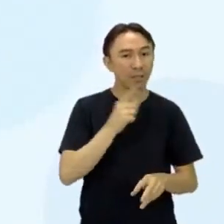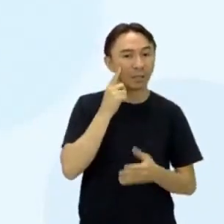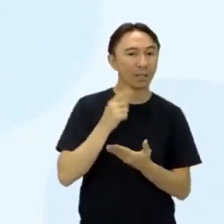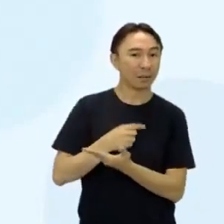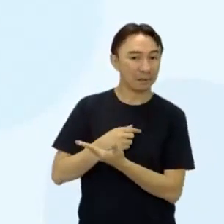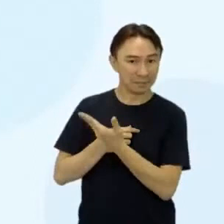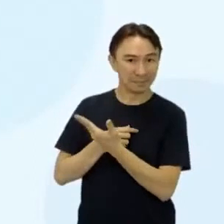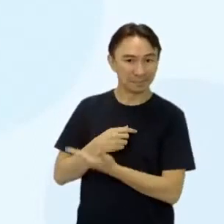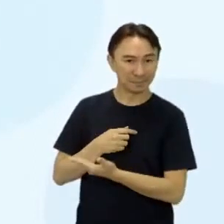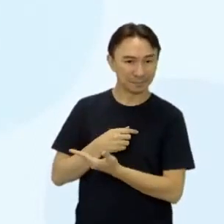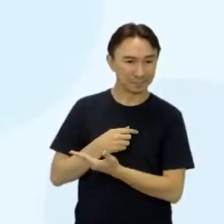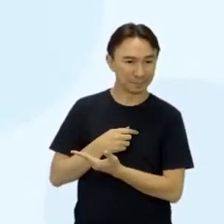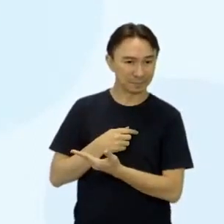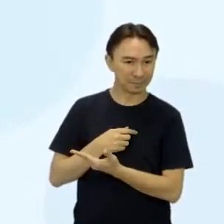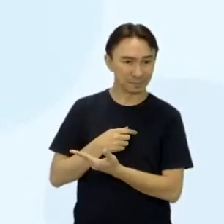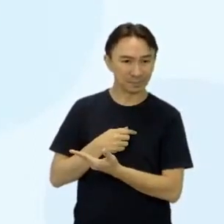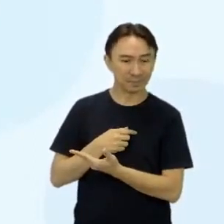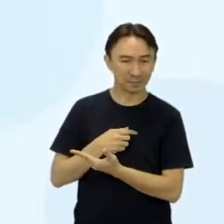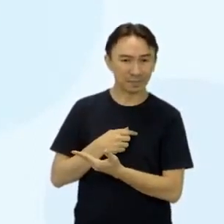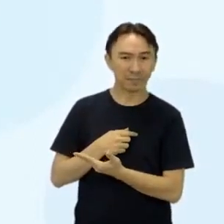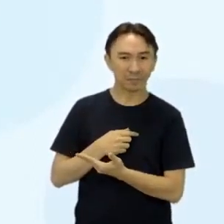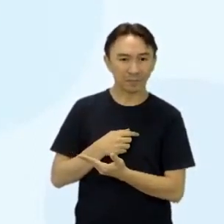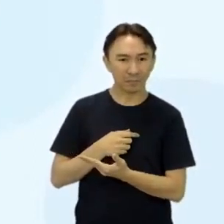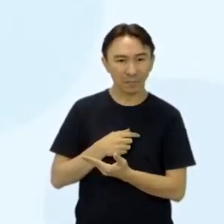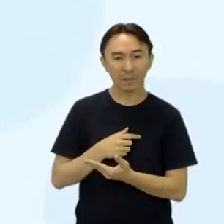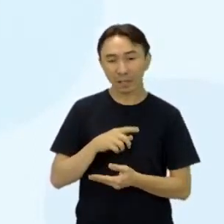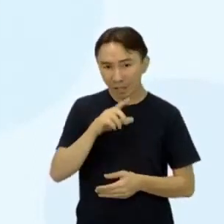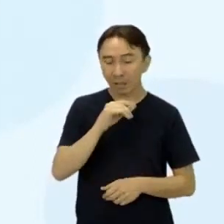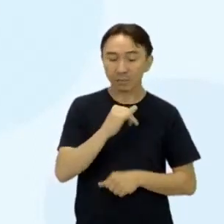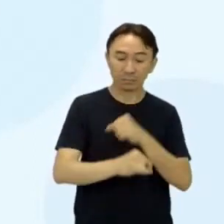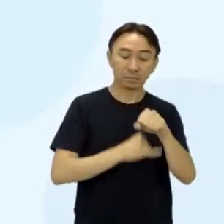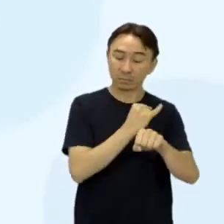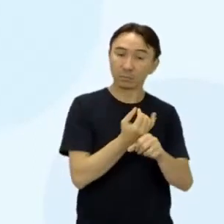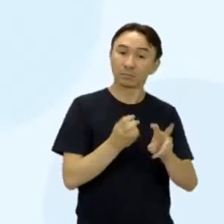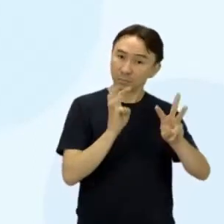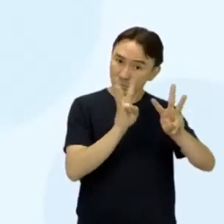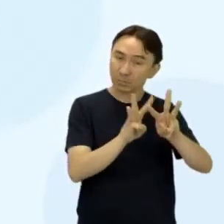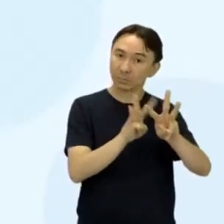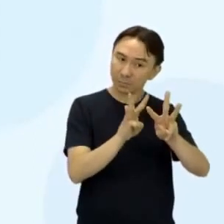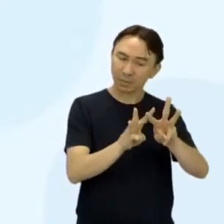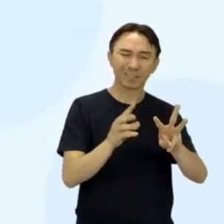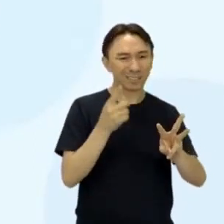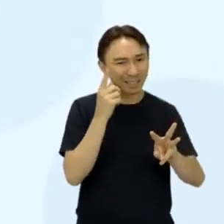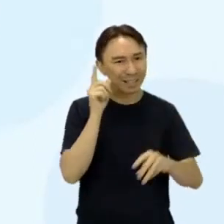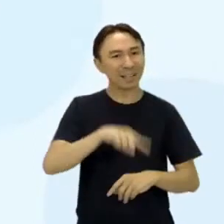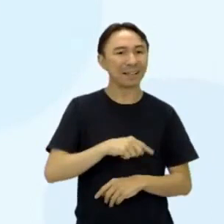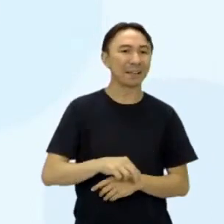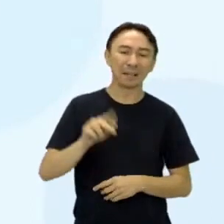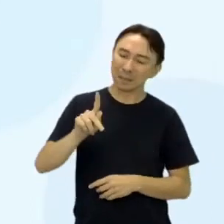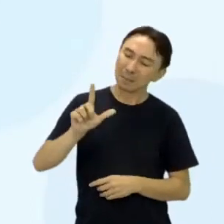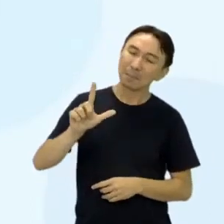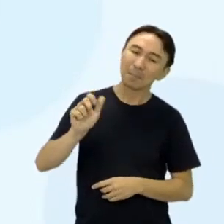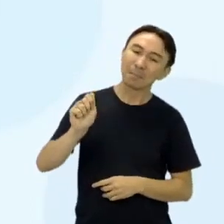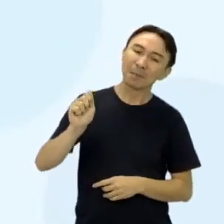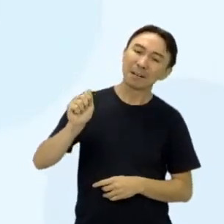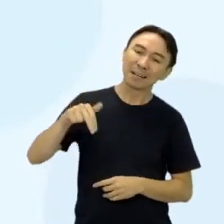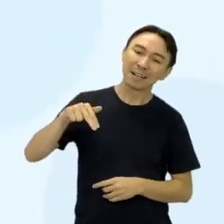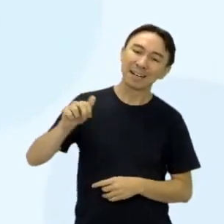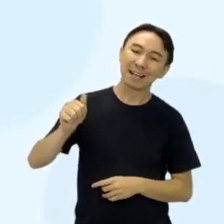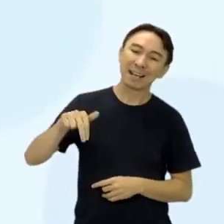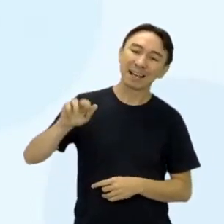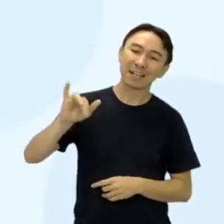Plenário Federal mais... o plenarinho, porque é mais voltado justamente para nós jovens, né? Mas o